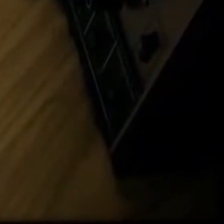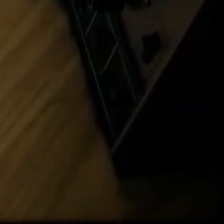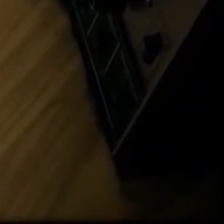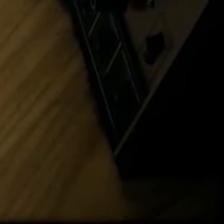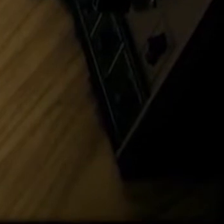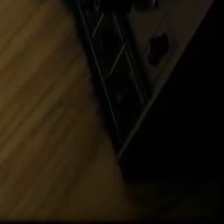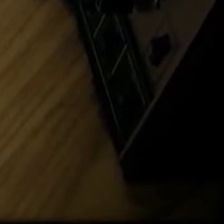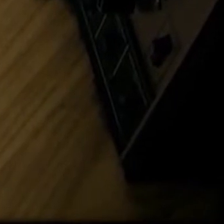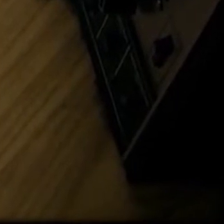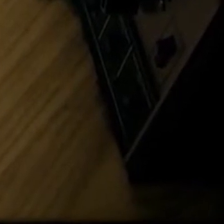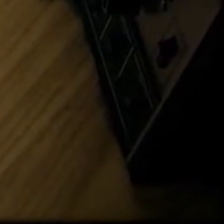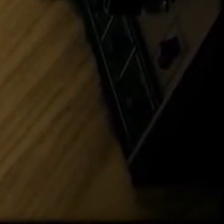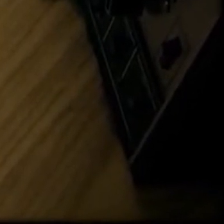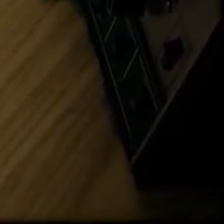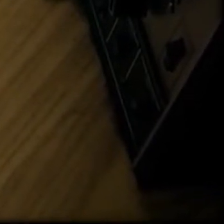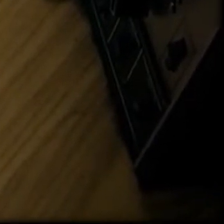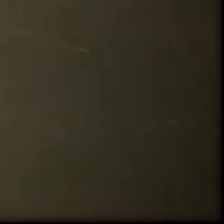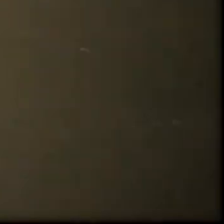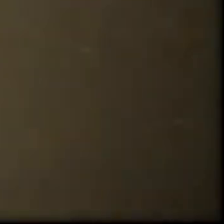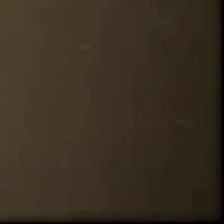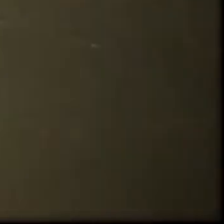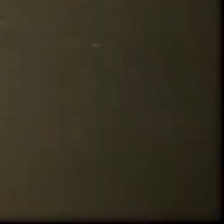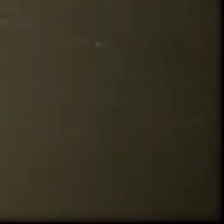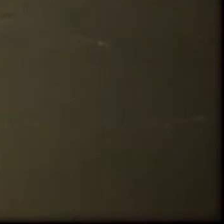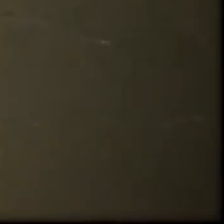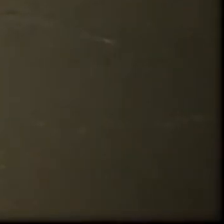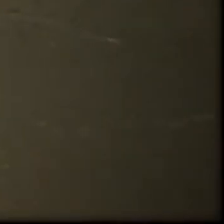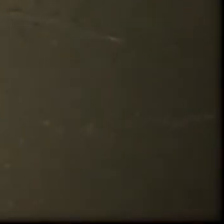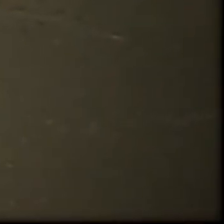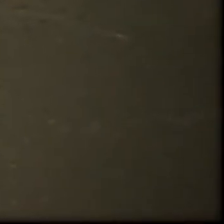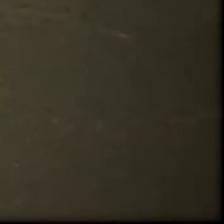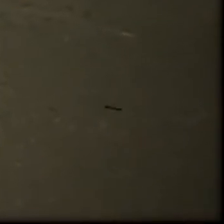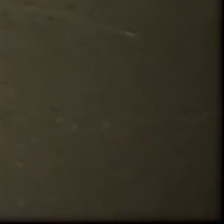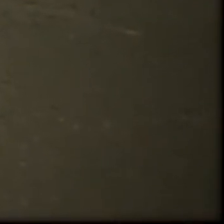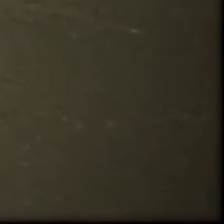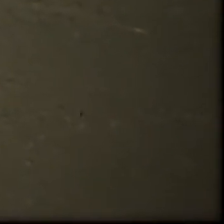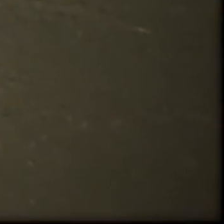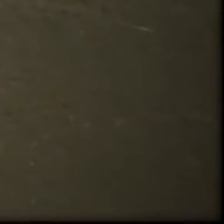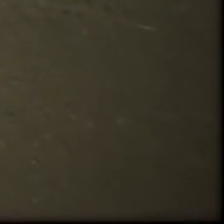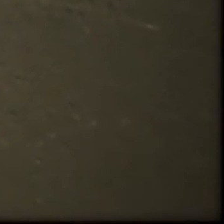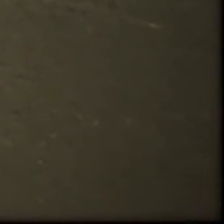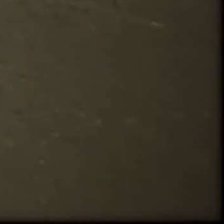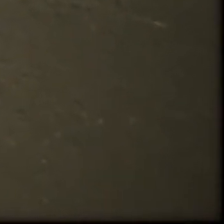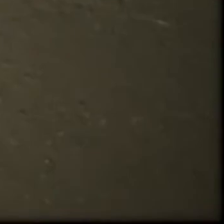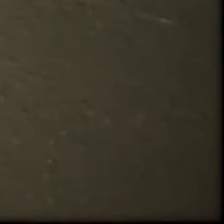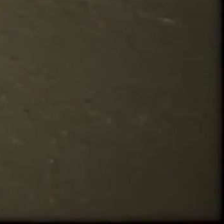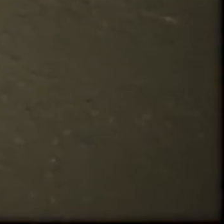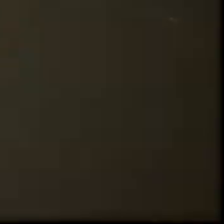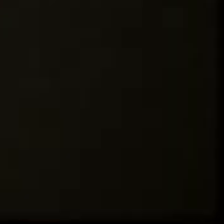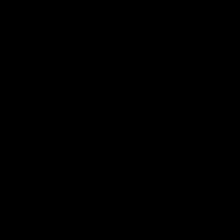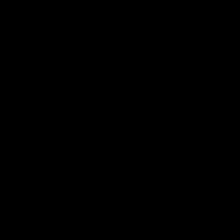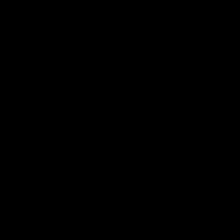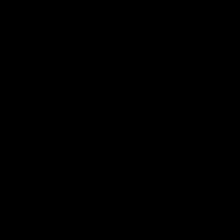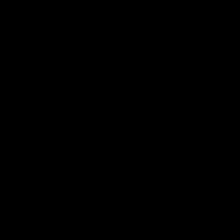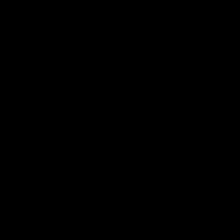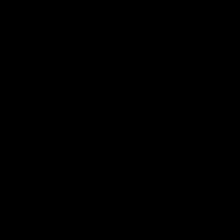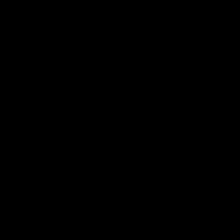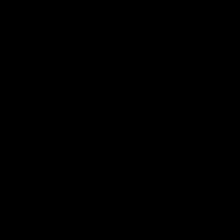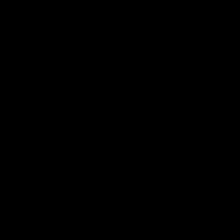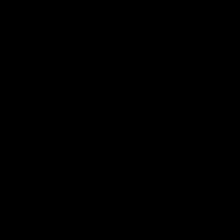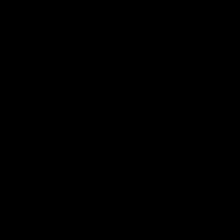bndigital.mpf.mp.br. Acesse, pesquise e não deixe a história desaparecer, muito menos se repetir.